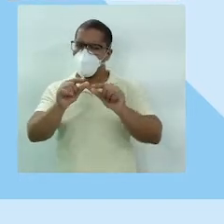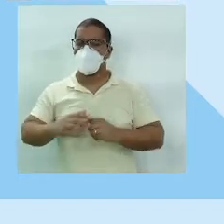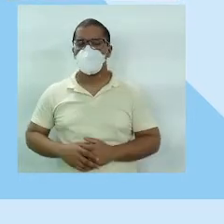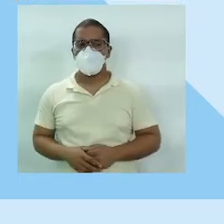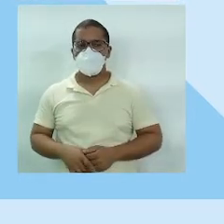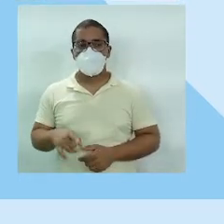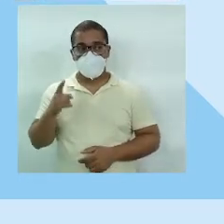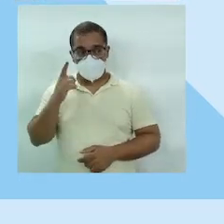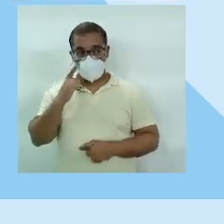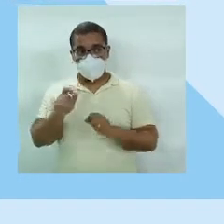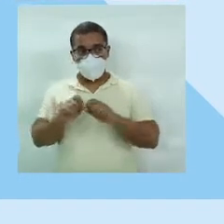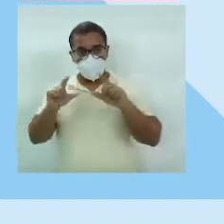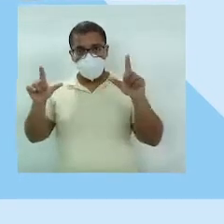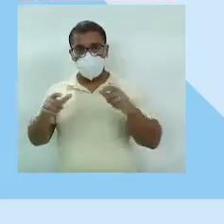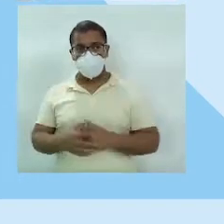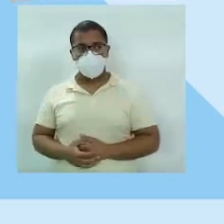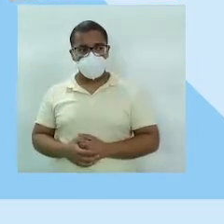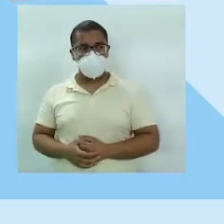tela.